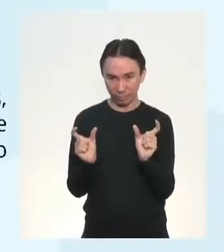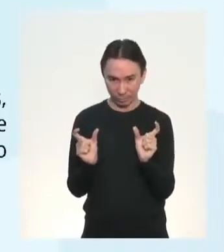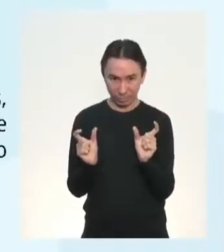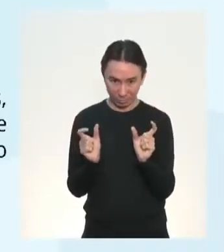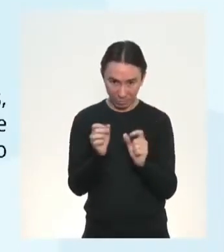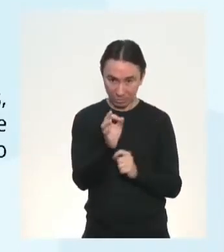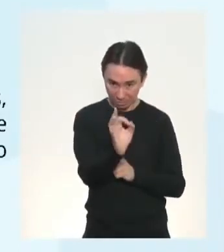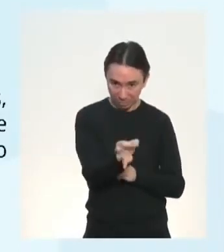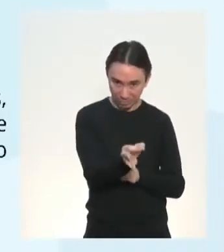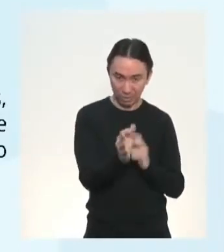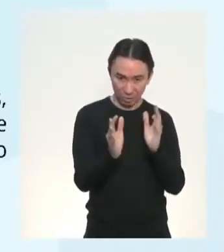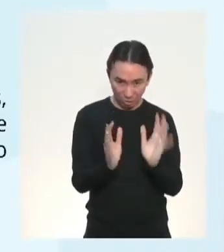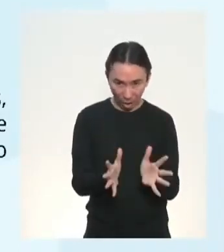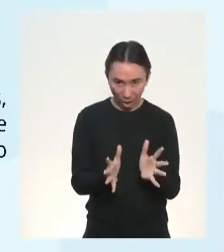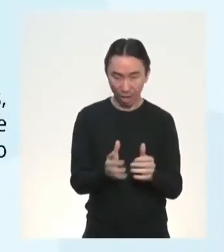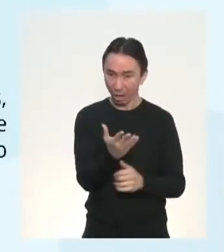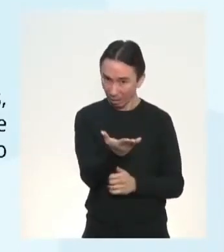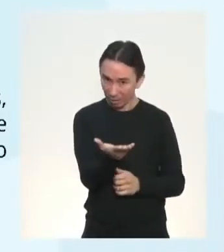significado aproximado,